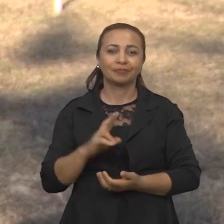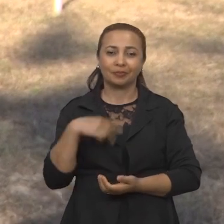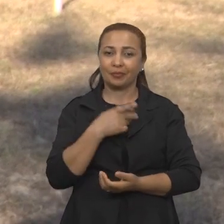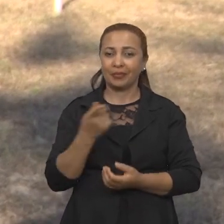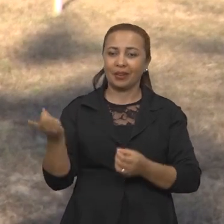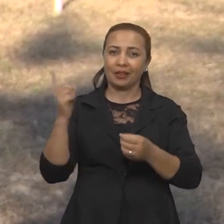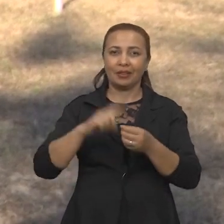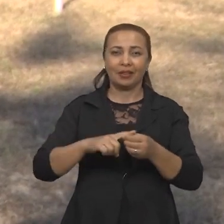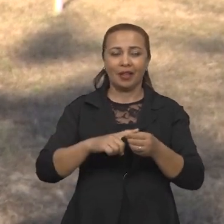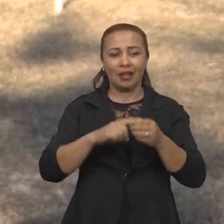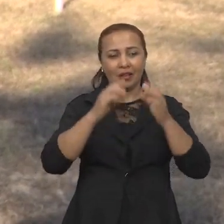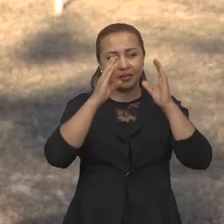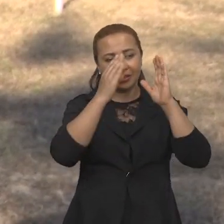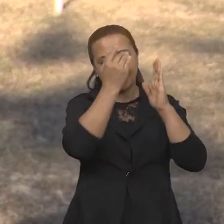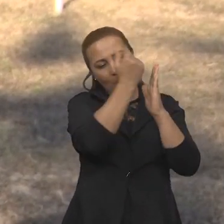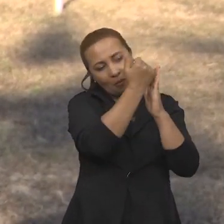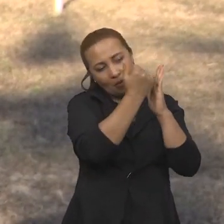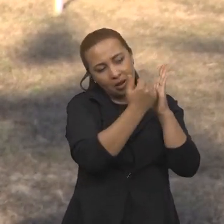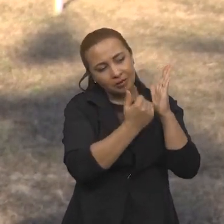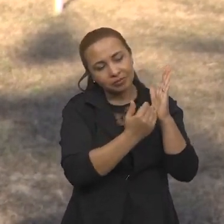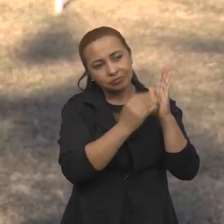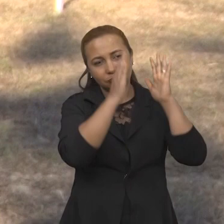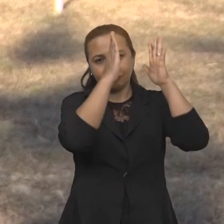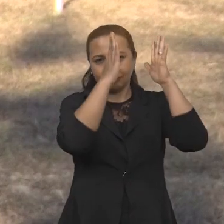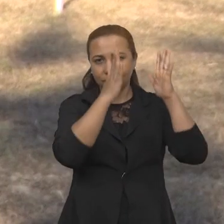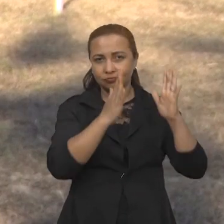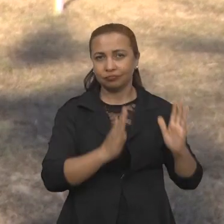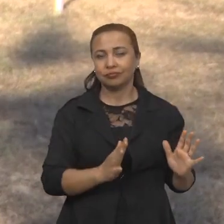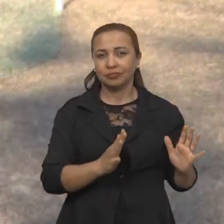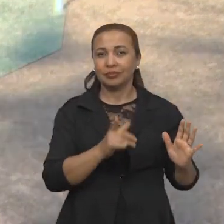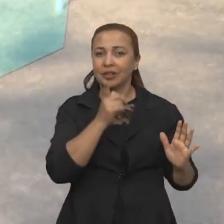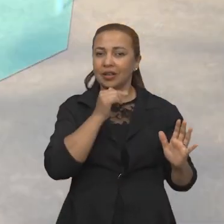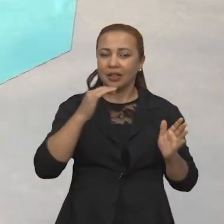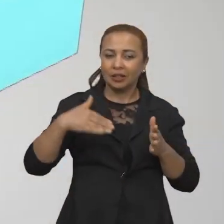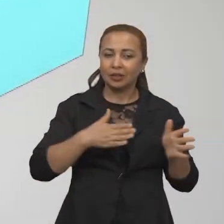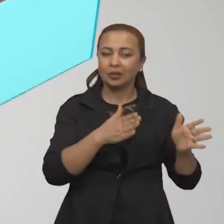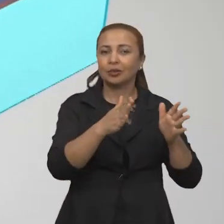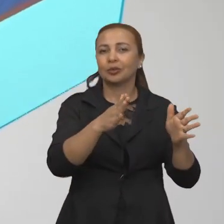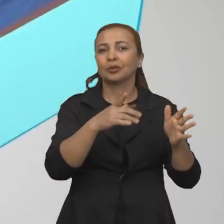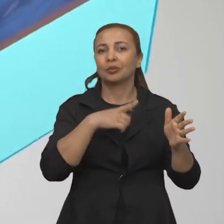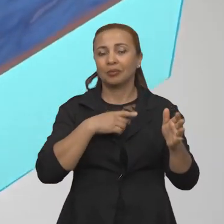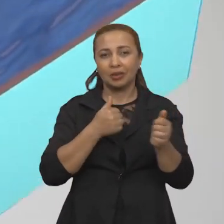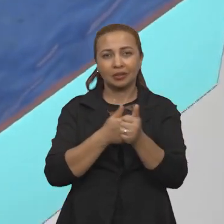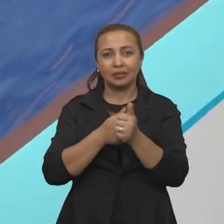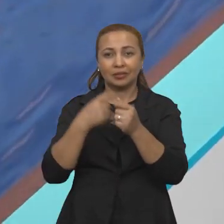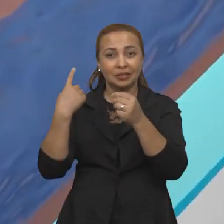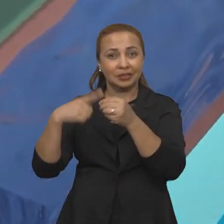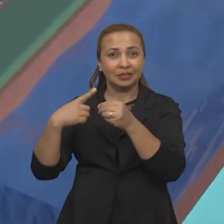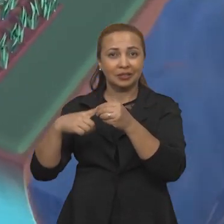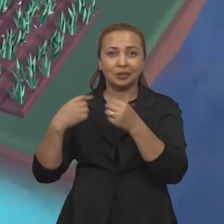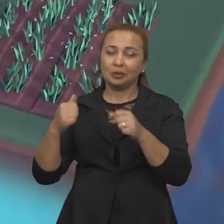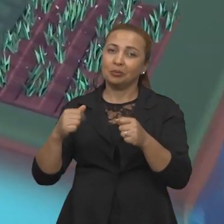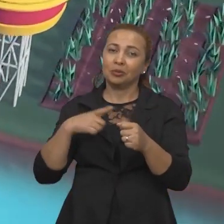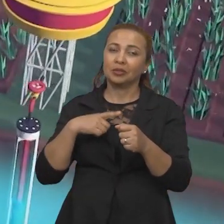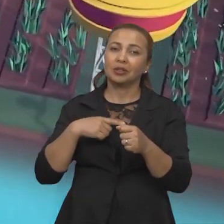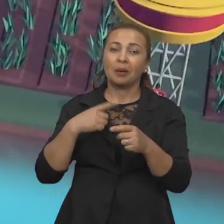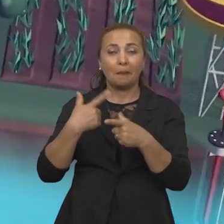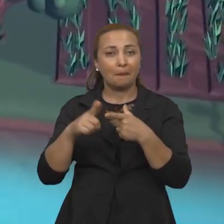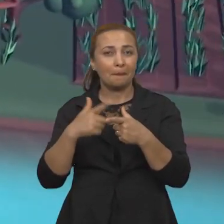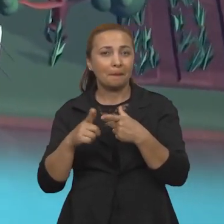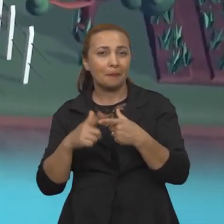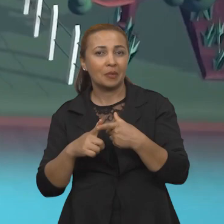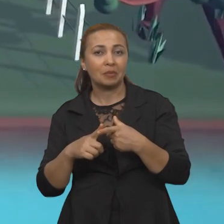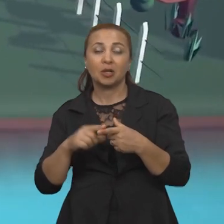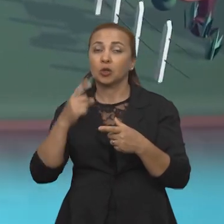um viés, assim, a gente mostra que rio, somente em água subterrânea, perto de áreas urbanas, né, se não tomar cuidado, pode ter problema